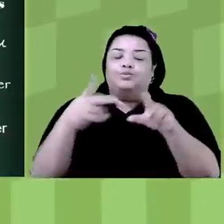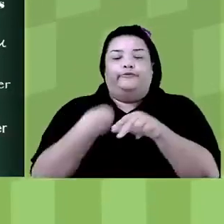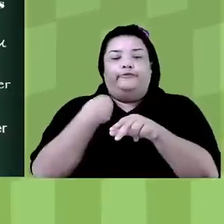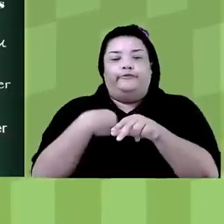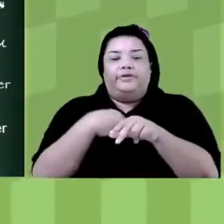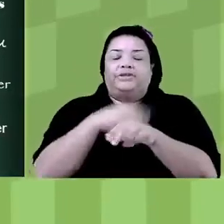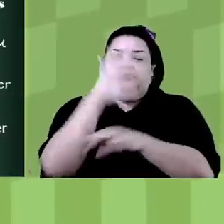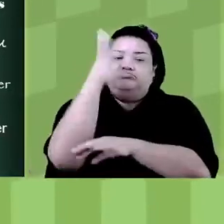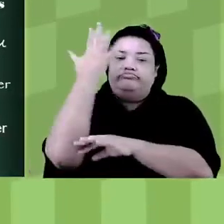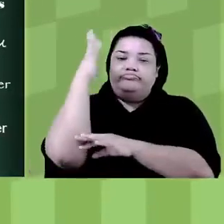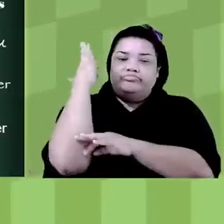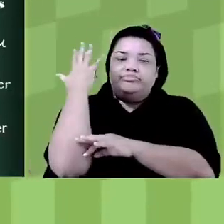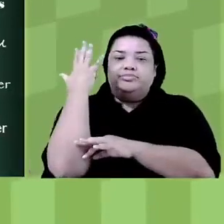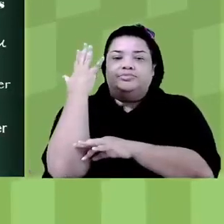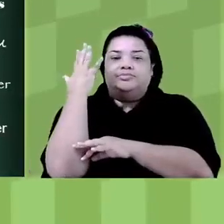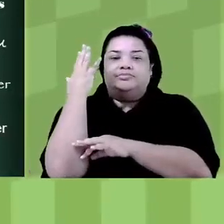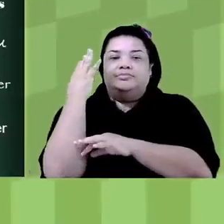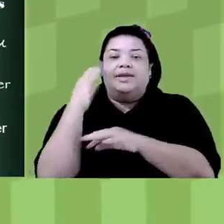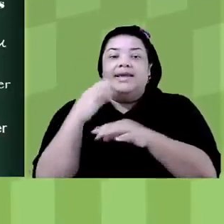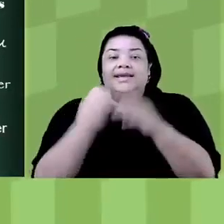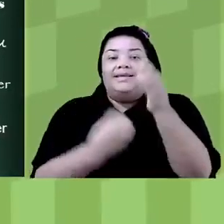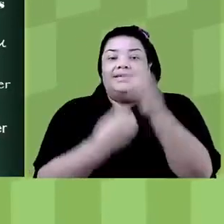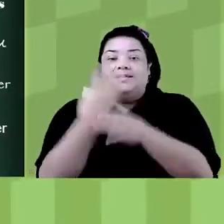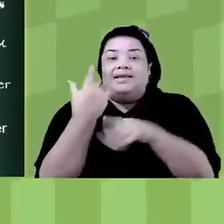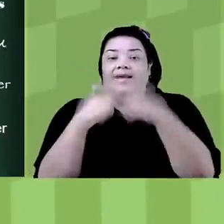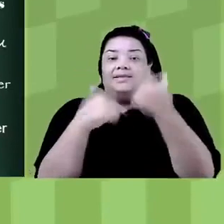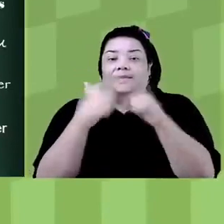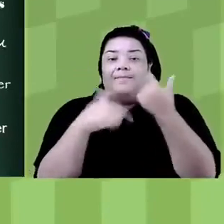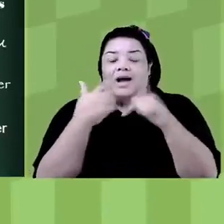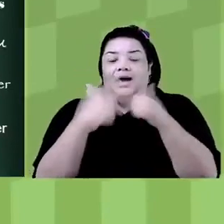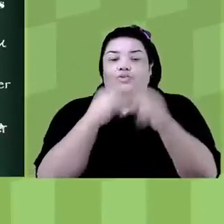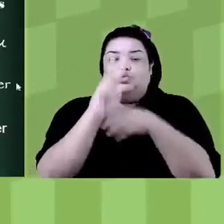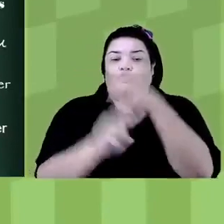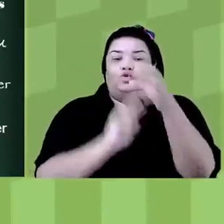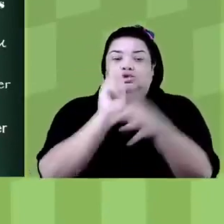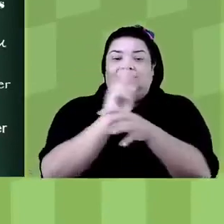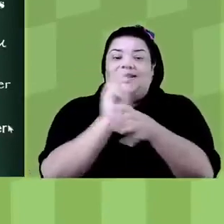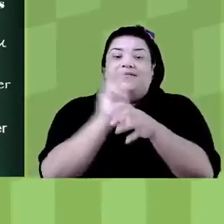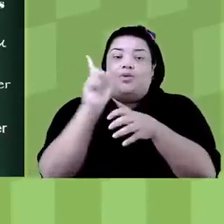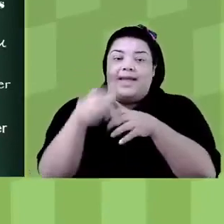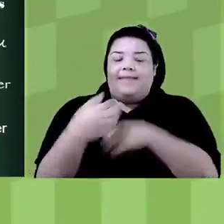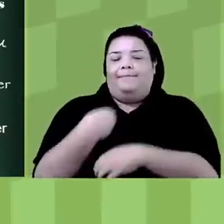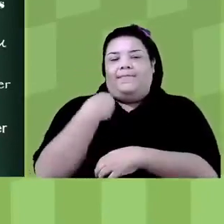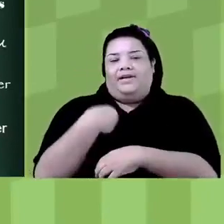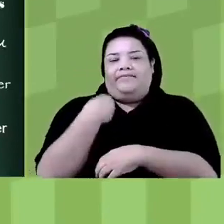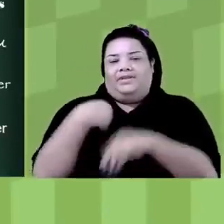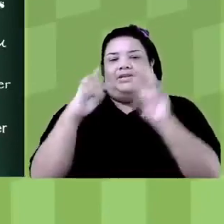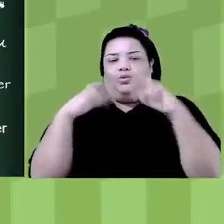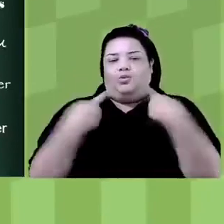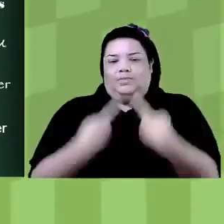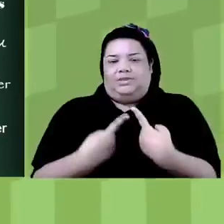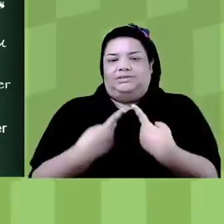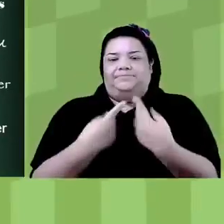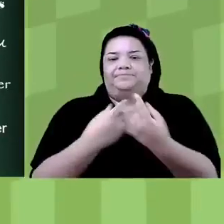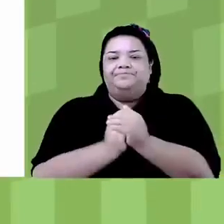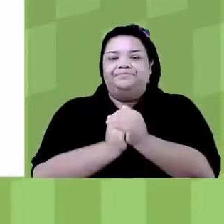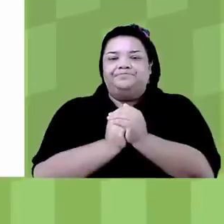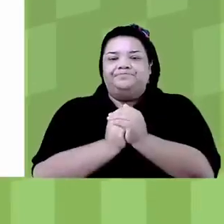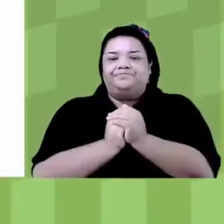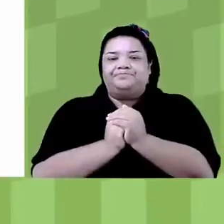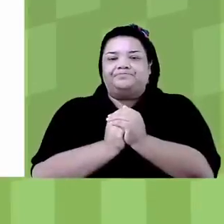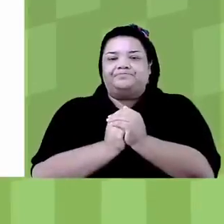riquezas sustentáveis é uma questão de sobreviver. Aqui, a questão sistêmica.